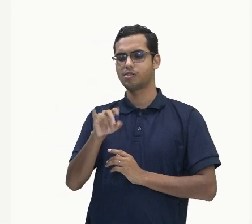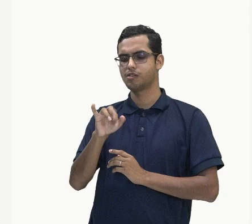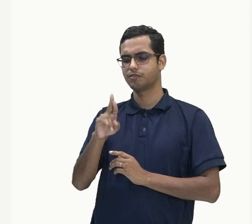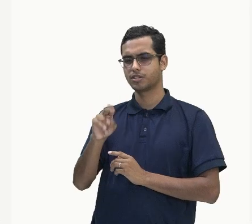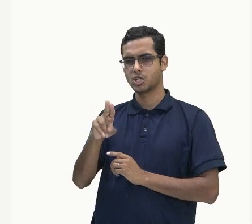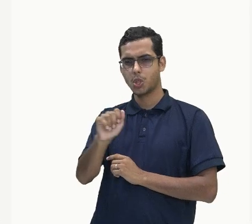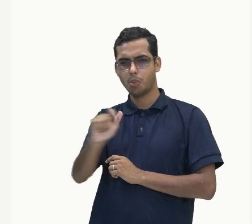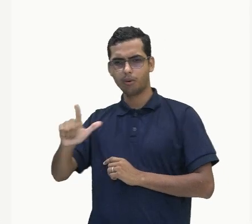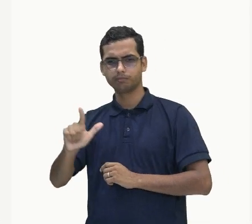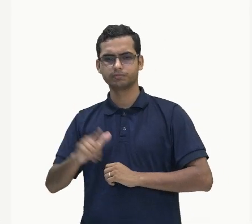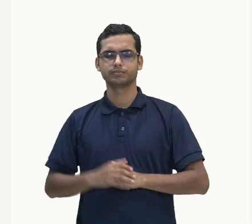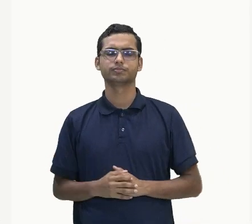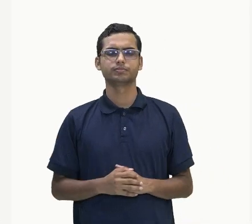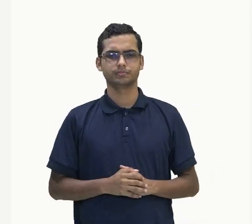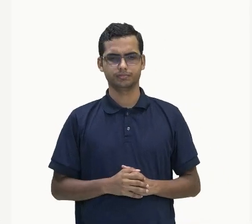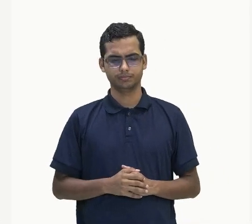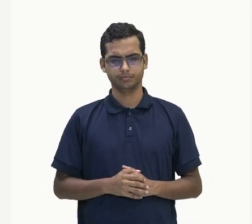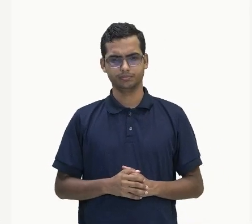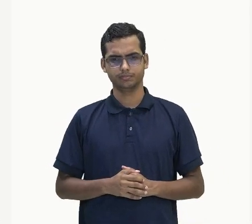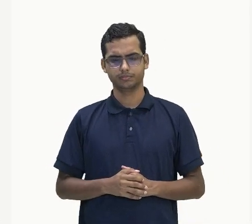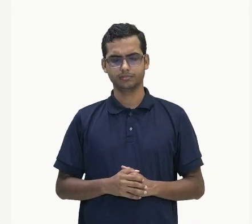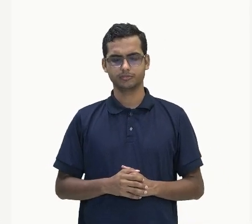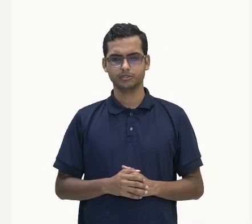é virtual. Agora,